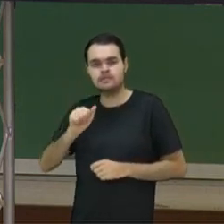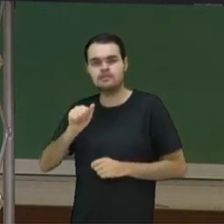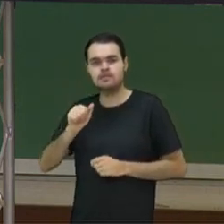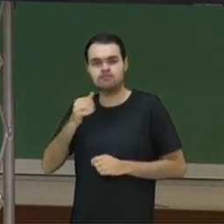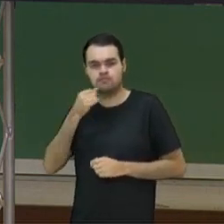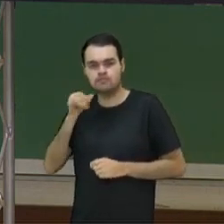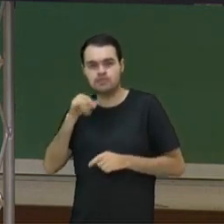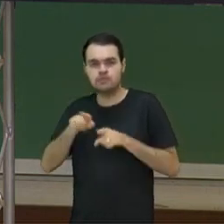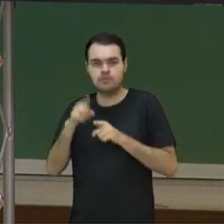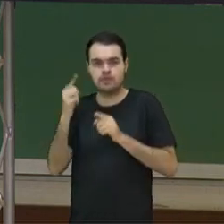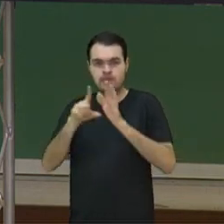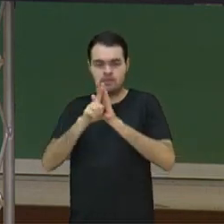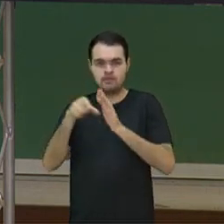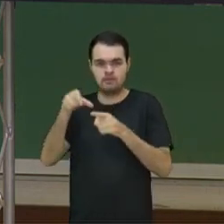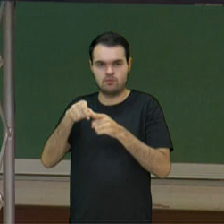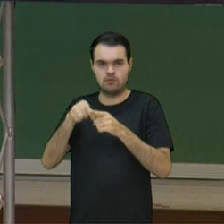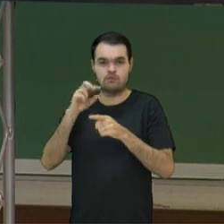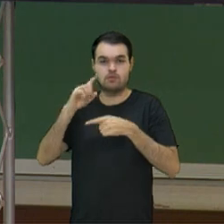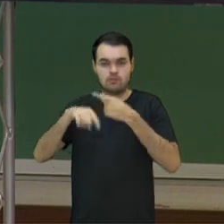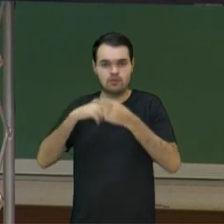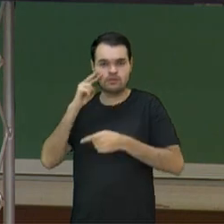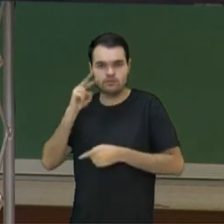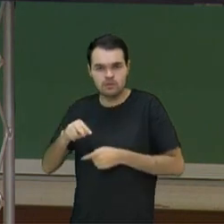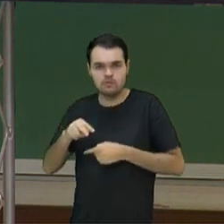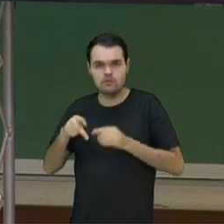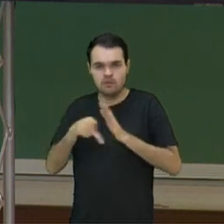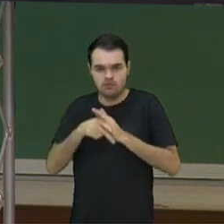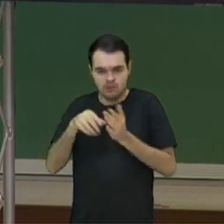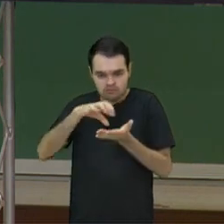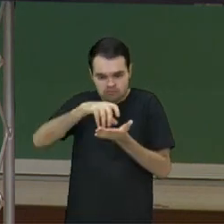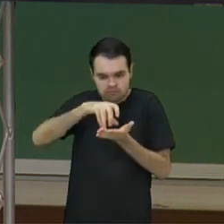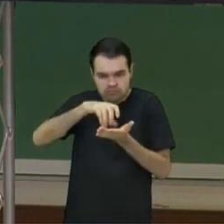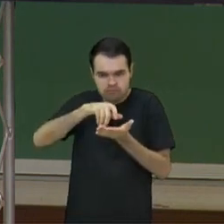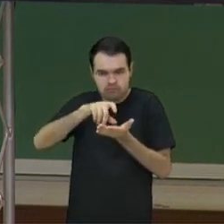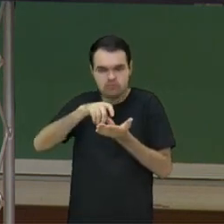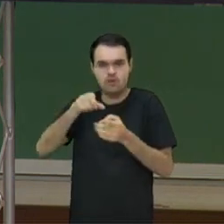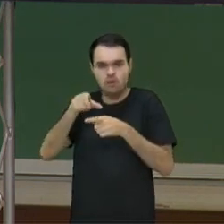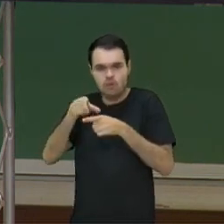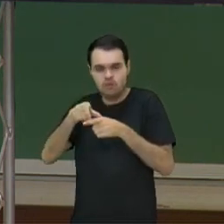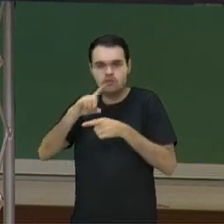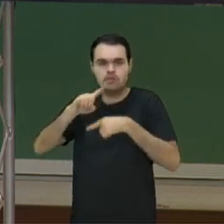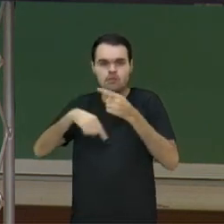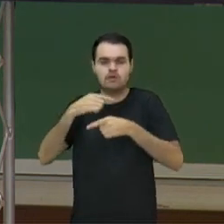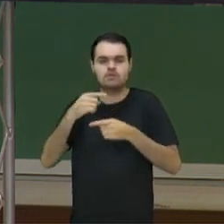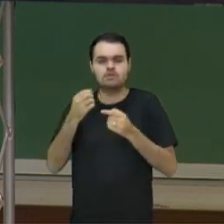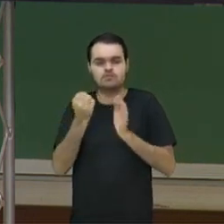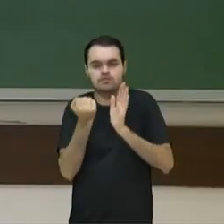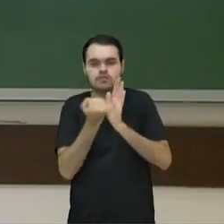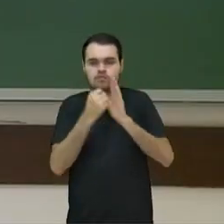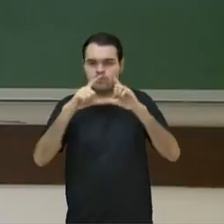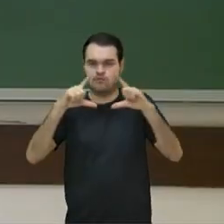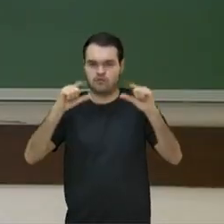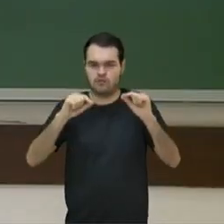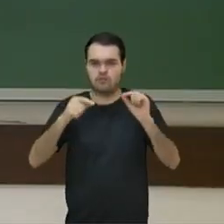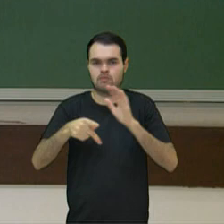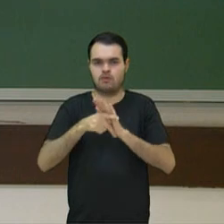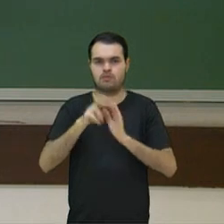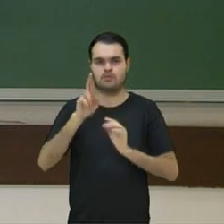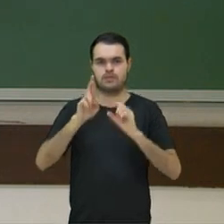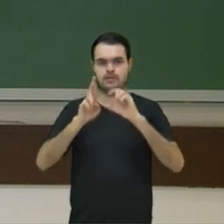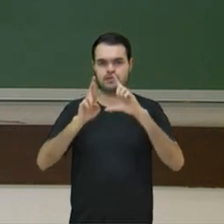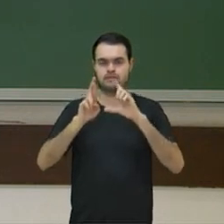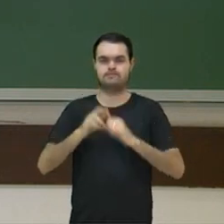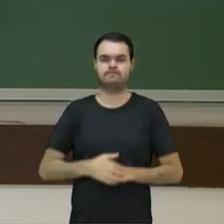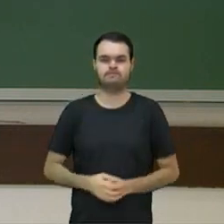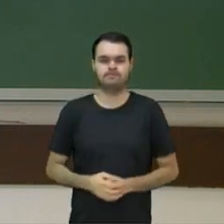o condutor ôhmico e, por último, a unidade de medida da resistência. E por aqui nós vamos chegando